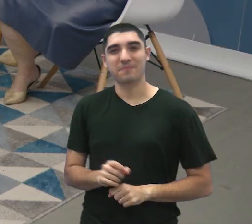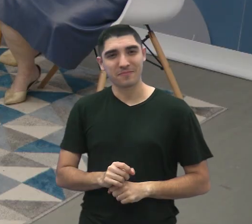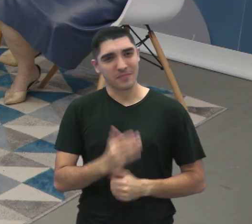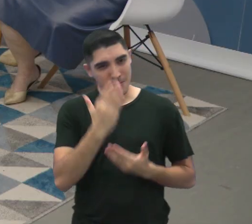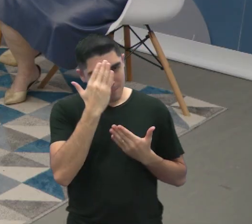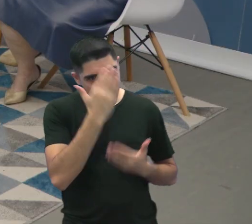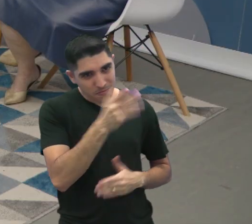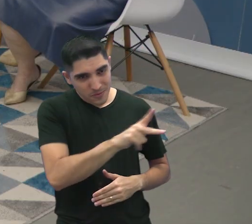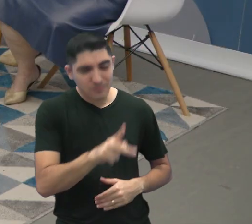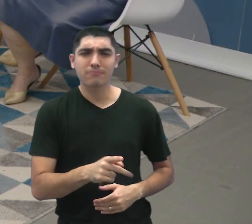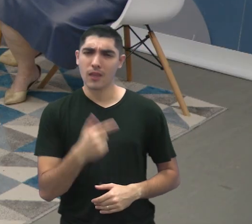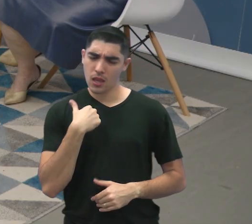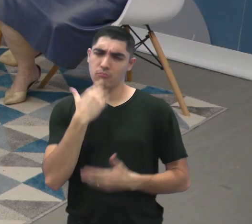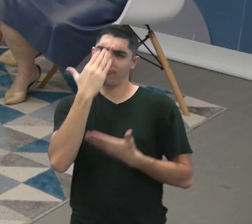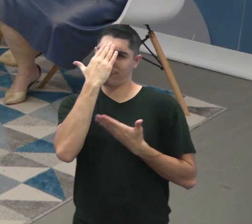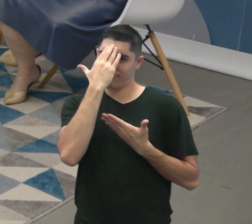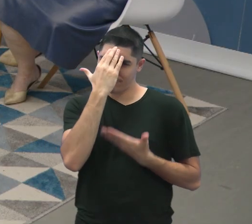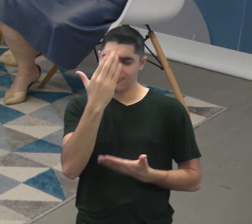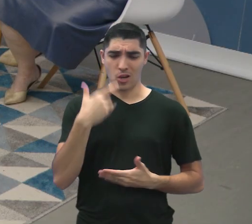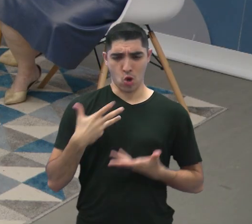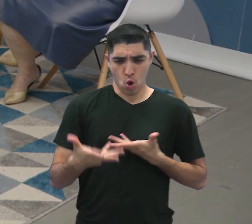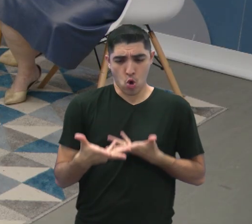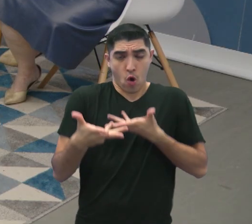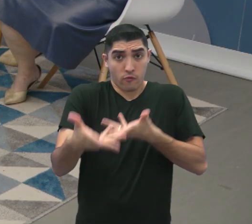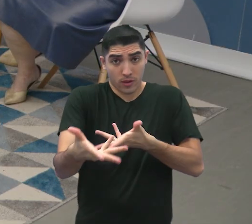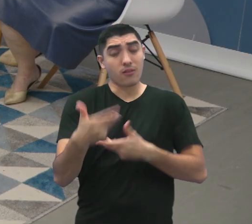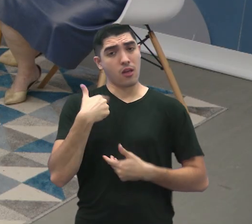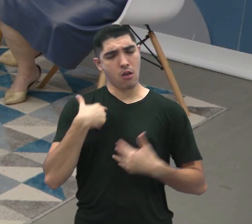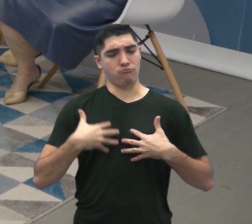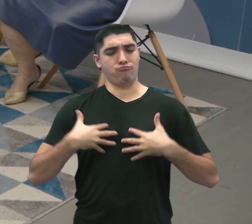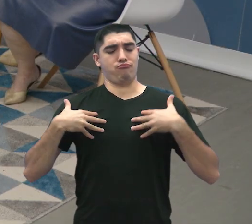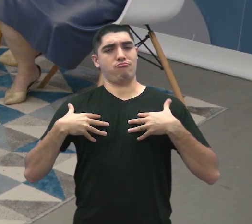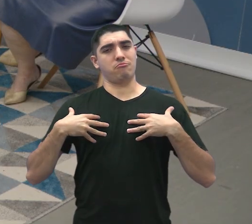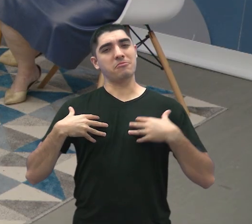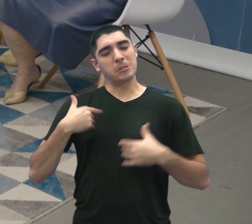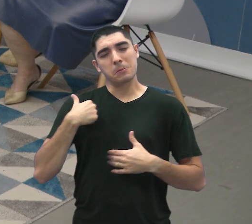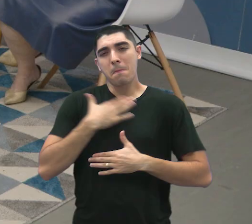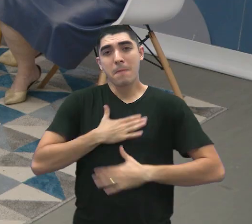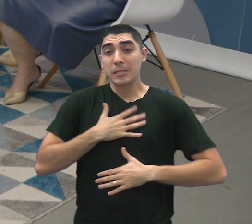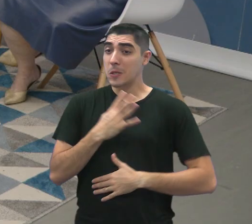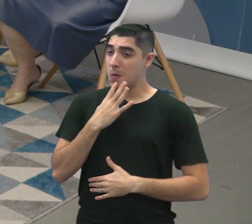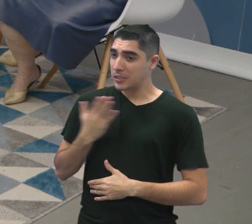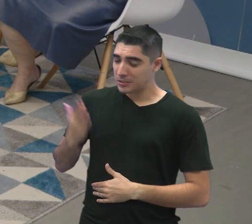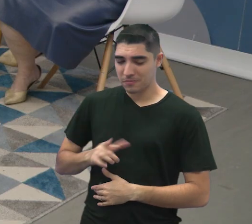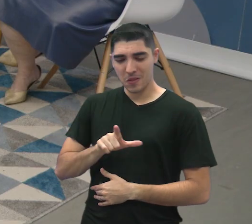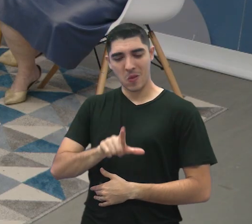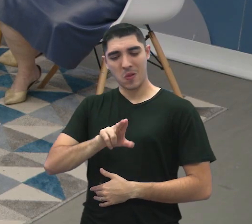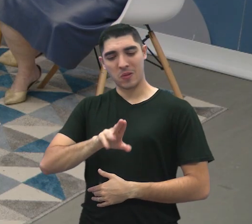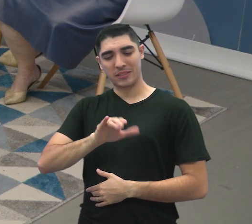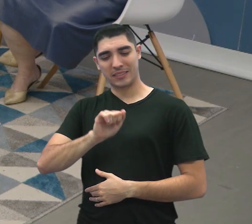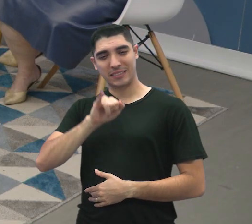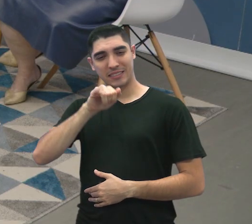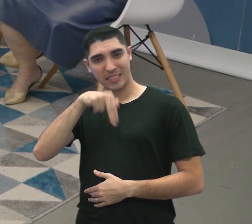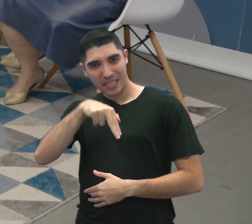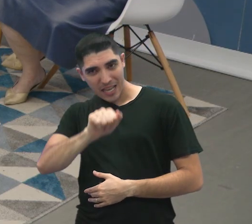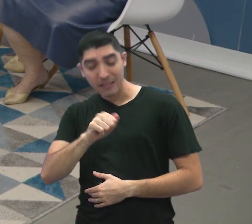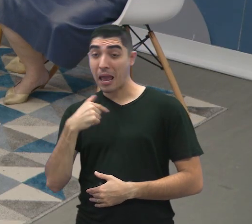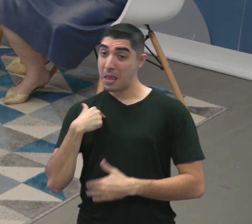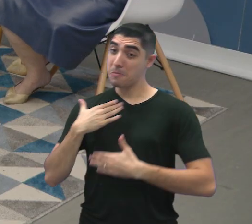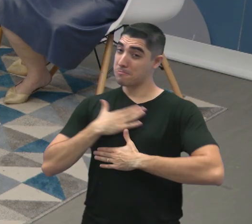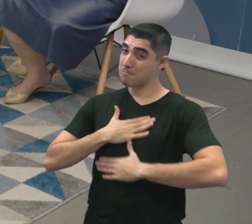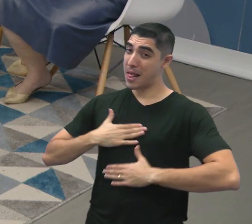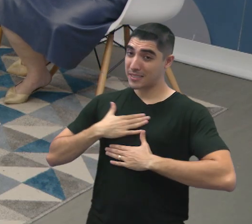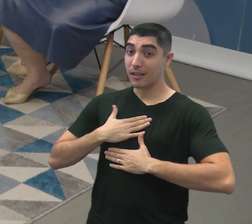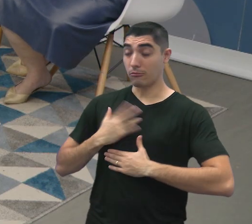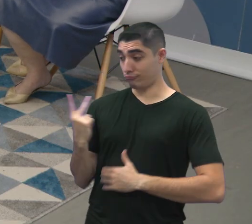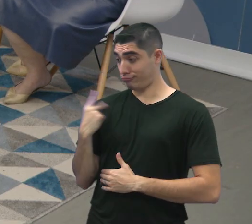Professor, obrigado. Também agradeço muito a esse convite, repito, estou muito honrado e foi um prazer conhecer a Luciana, né? Você prazer foi muito todo legal. Meu.